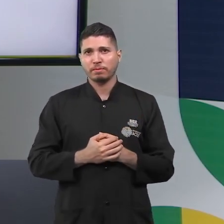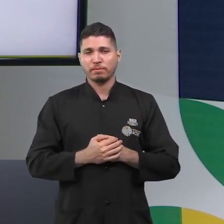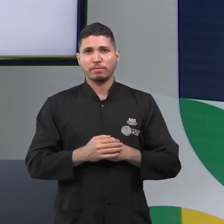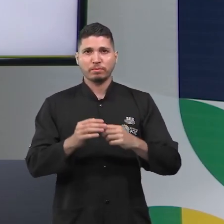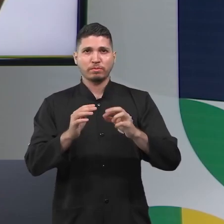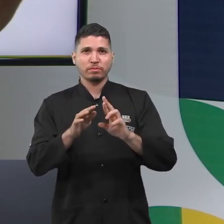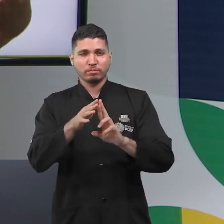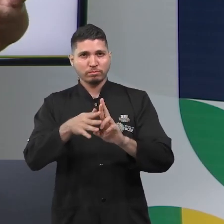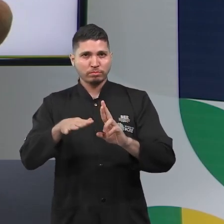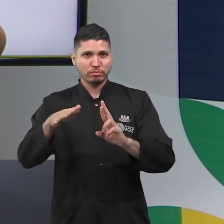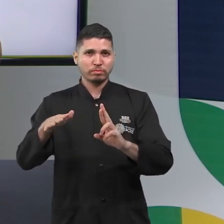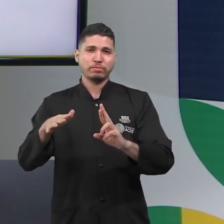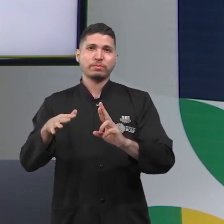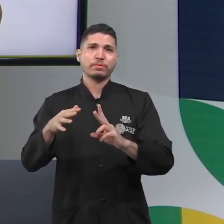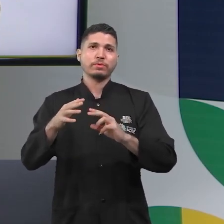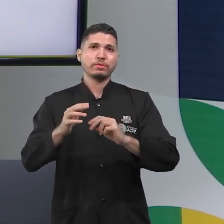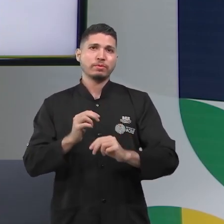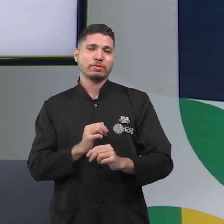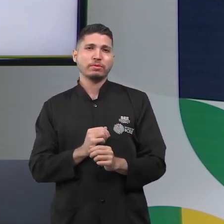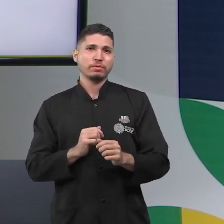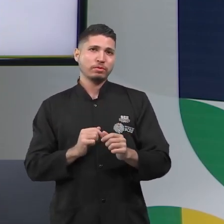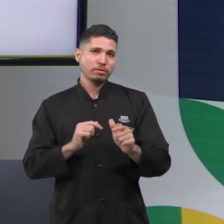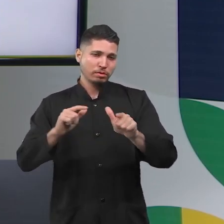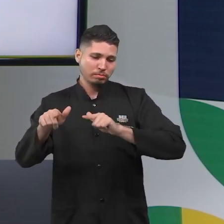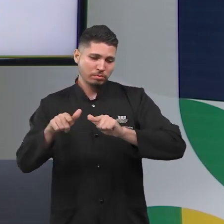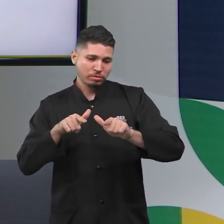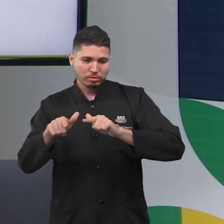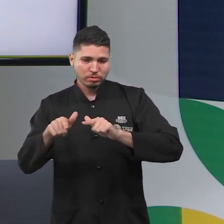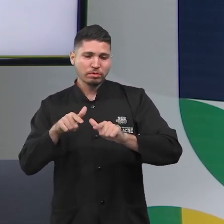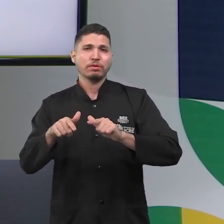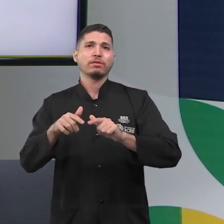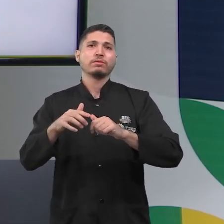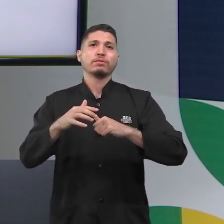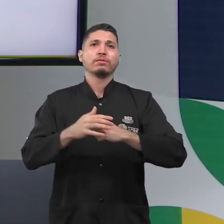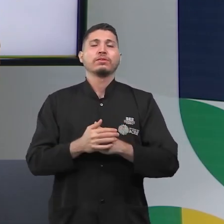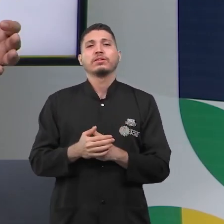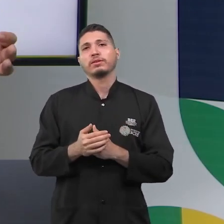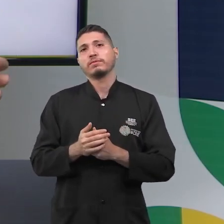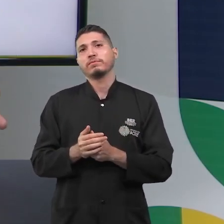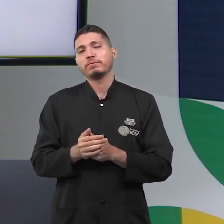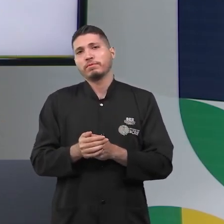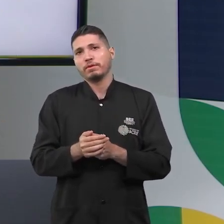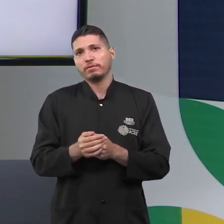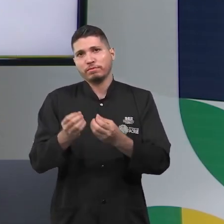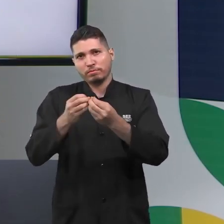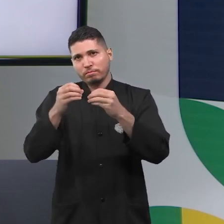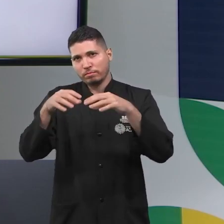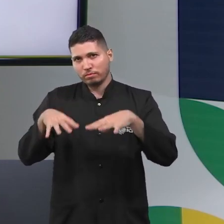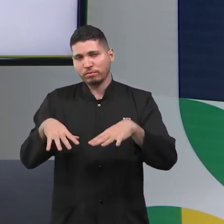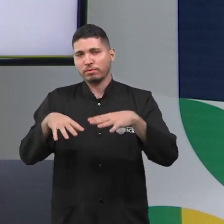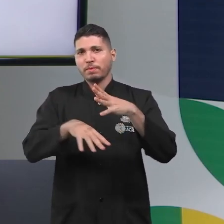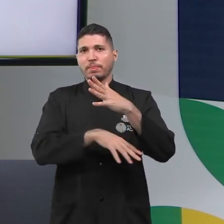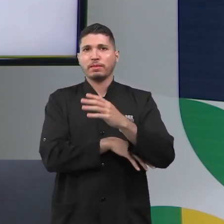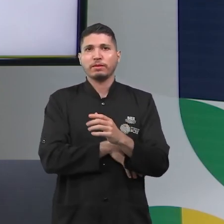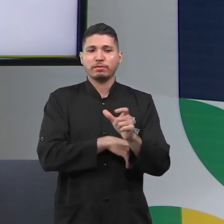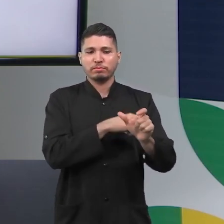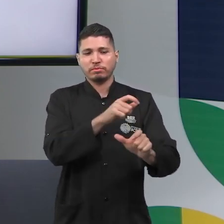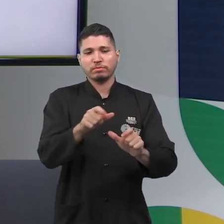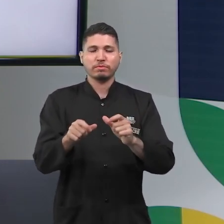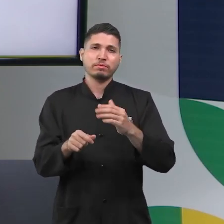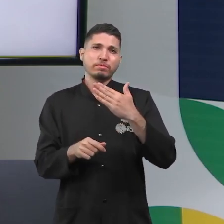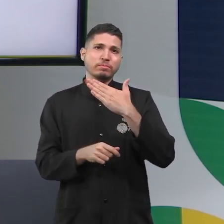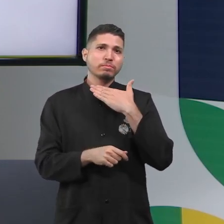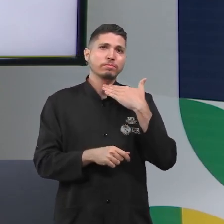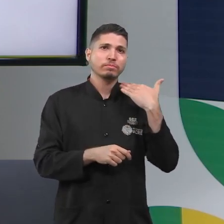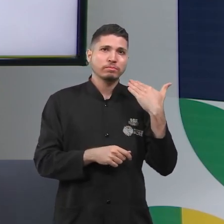ribeirinhos que tiravam seu sustento daquele lugar, agora não podem mais retirar, fora os mortos, fora a destruição,